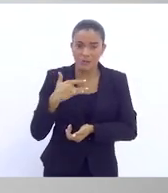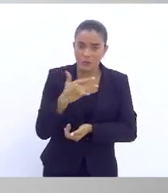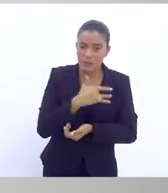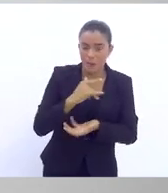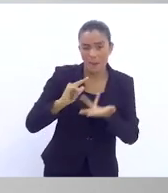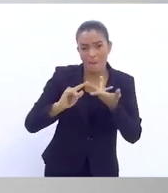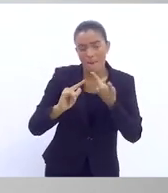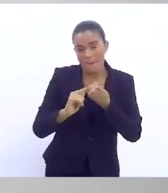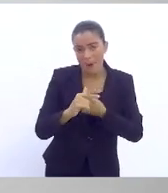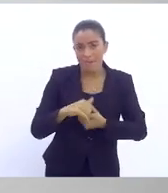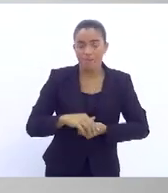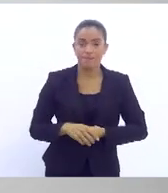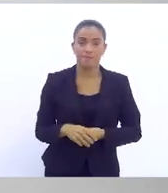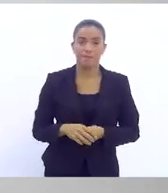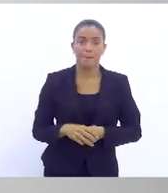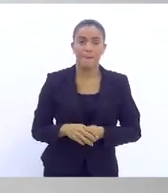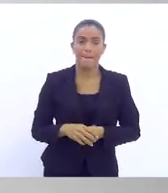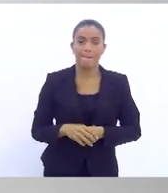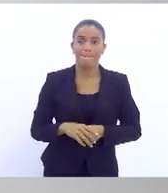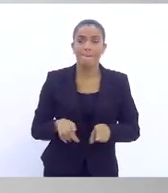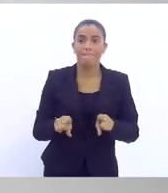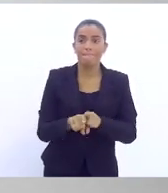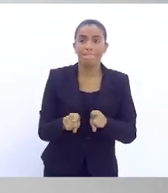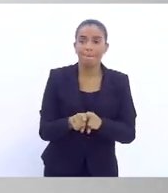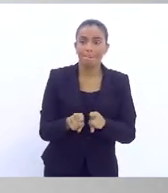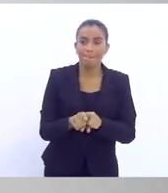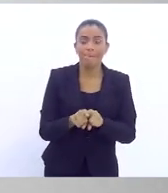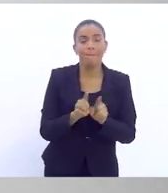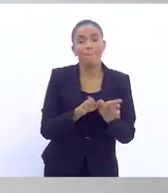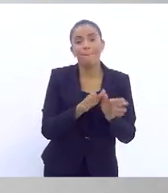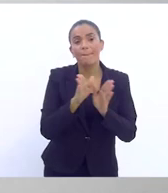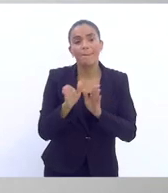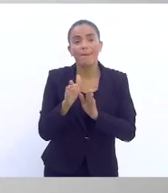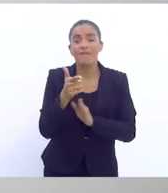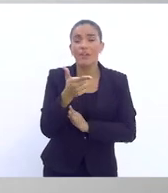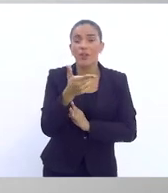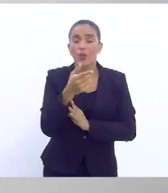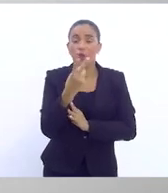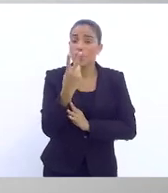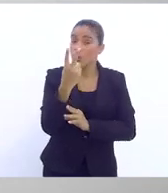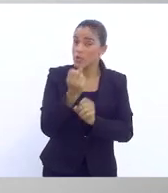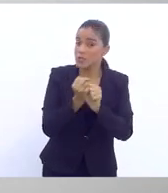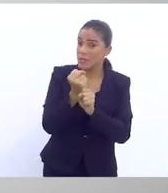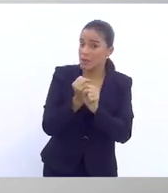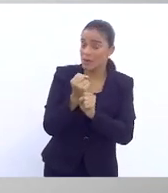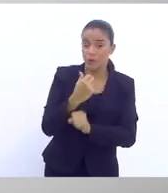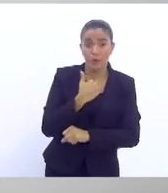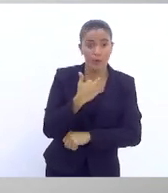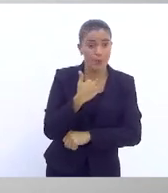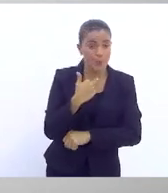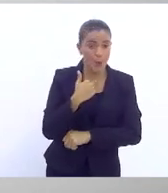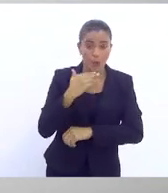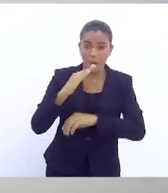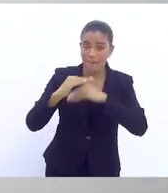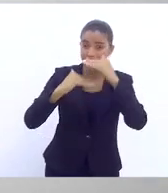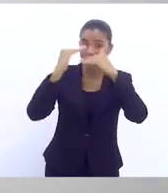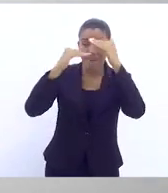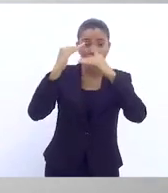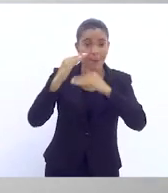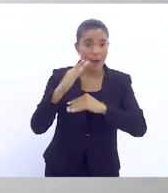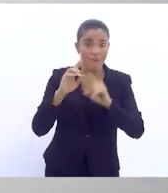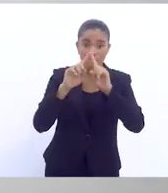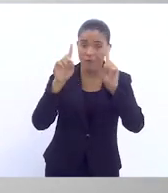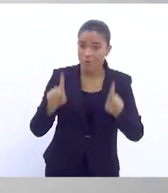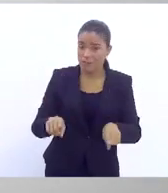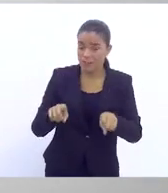etc depois vai passar para dois anos não pode mais ter plano de cargo salário e